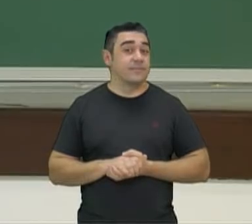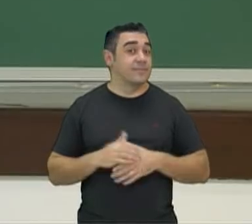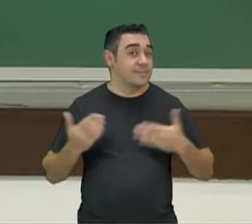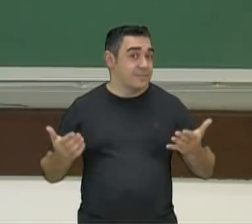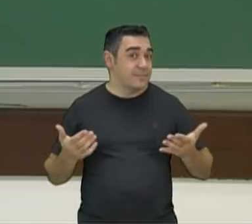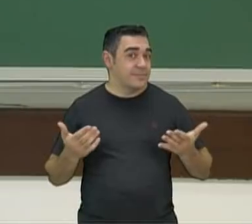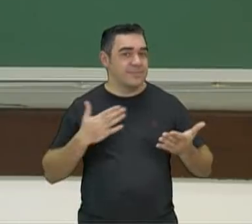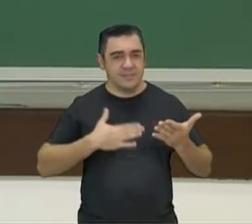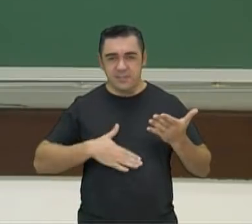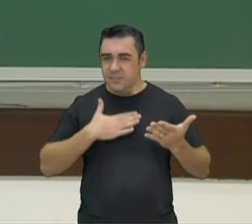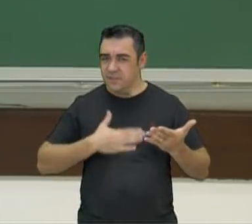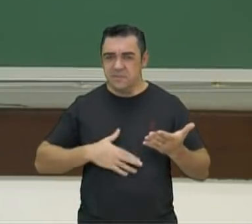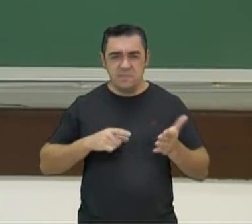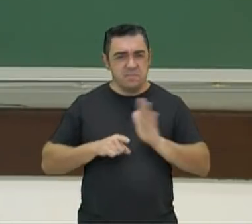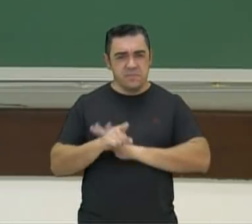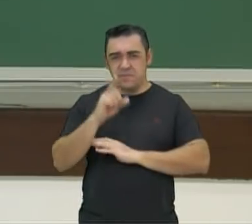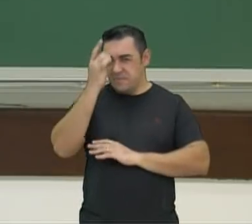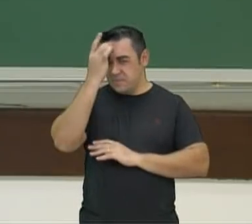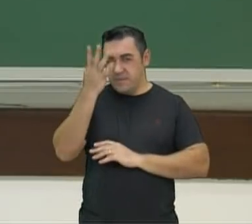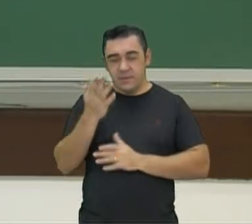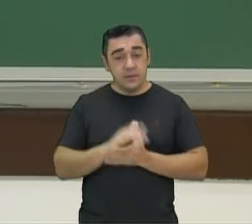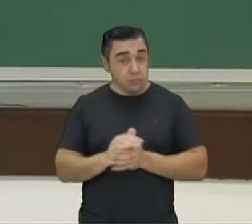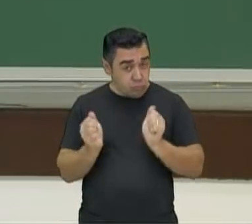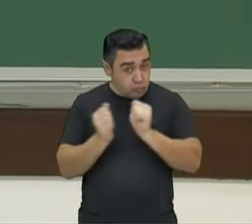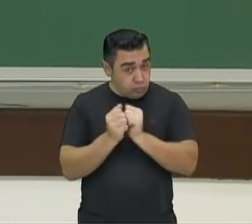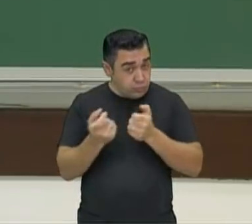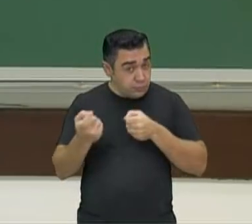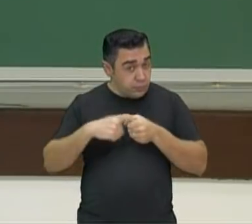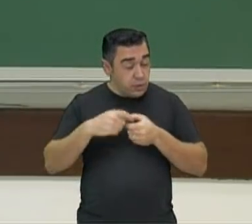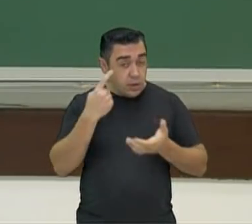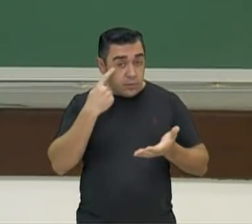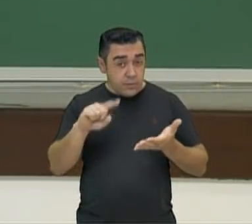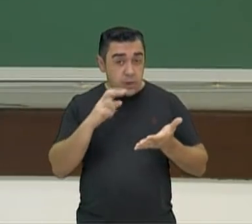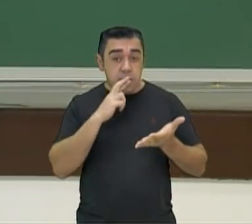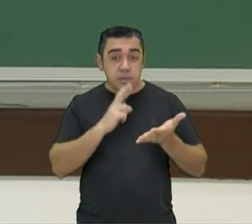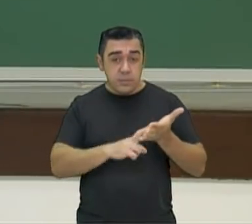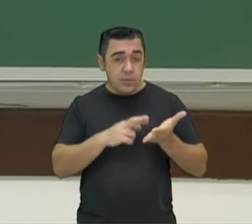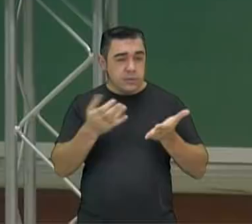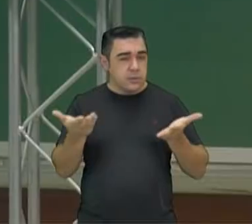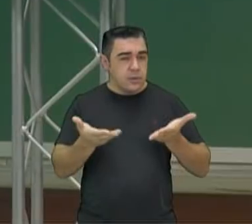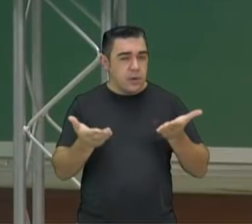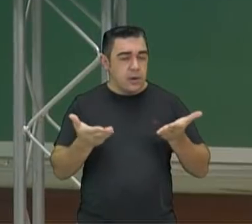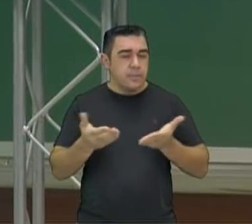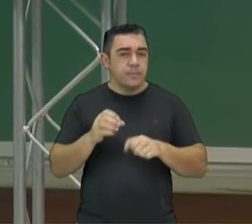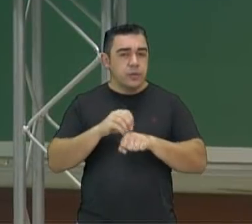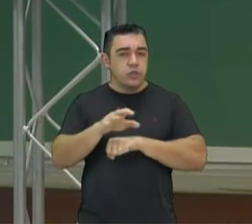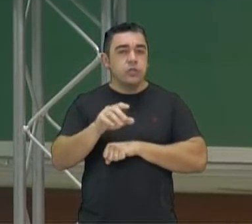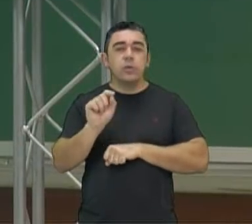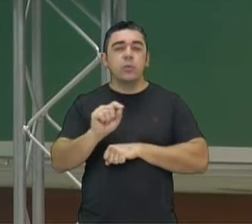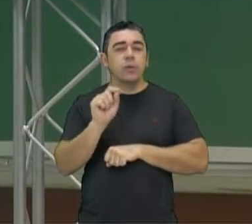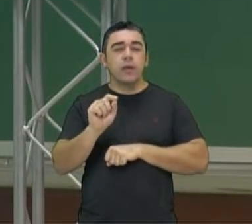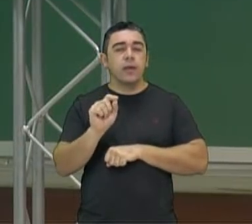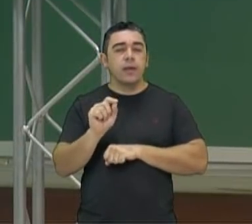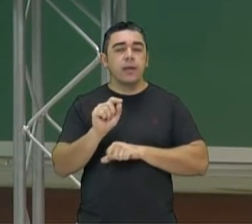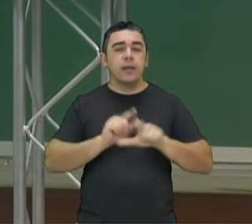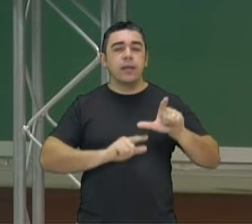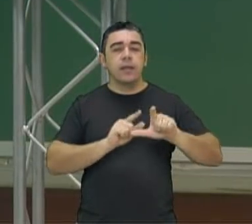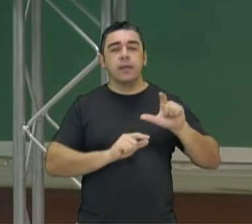Gente, tranquila essa questãozinha, hein? Tamo junto de novo e vamos para a resposta. Diga qual é, professor? É a letra